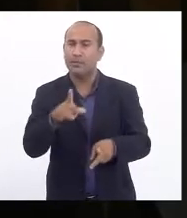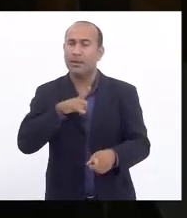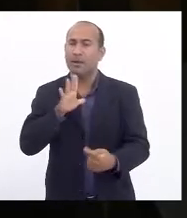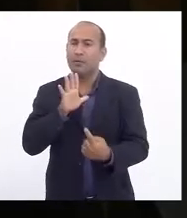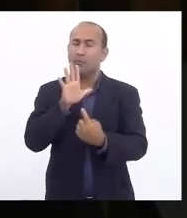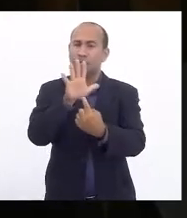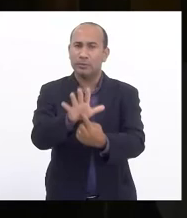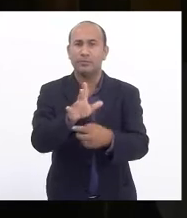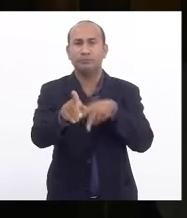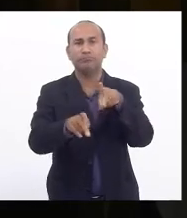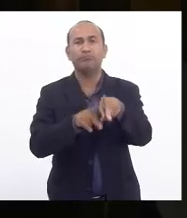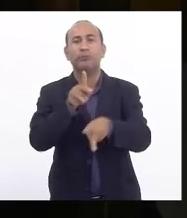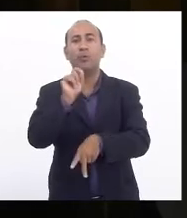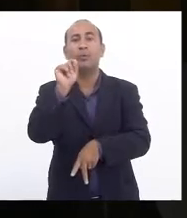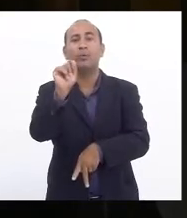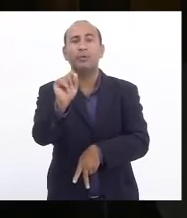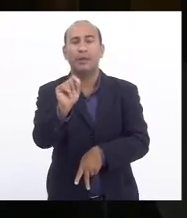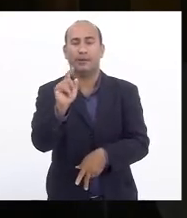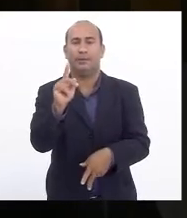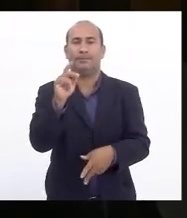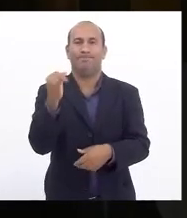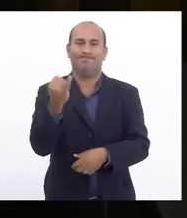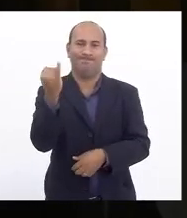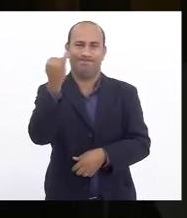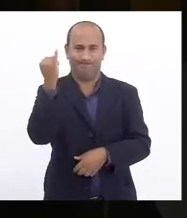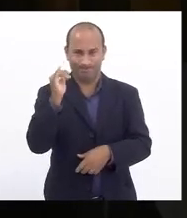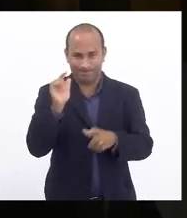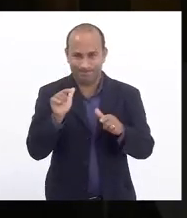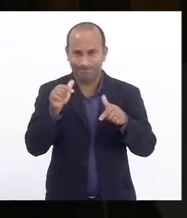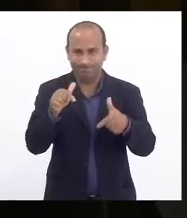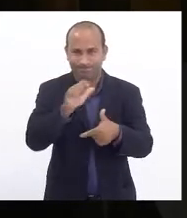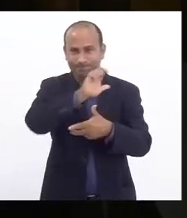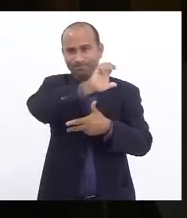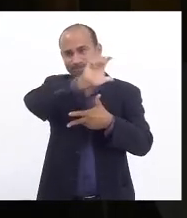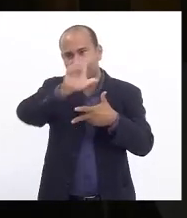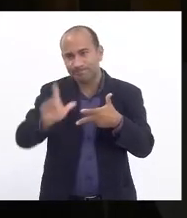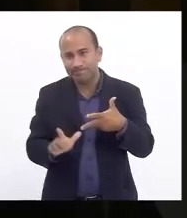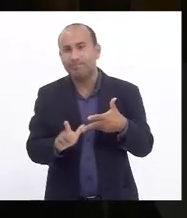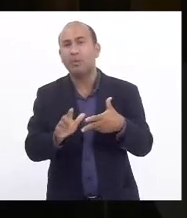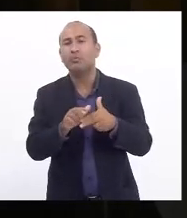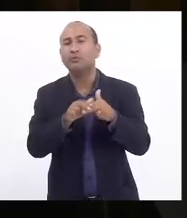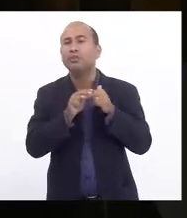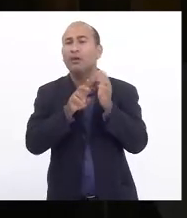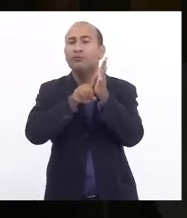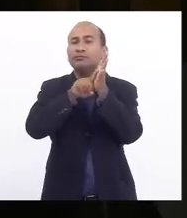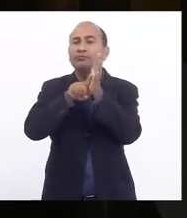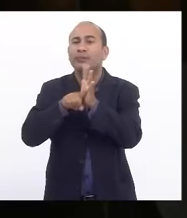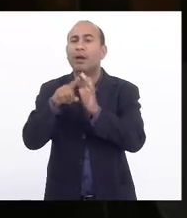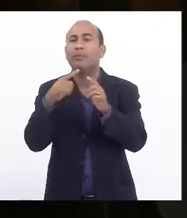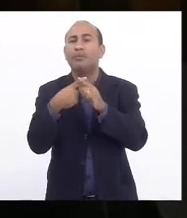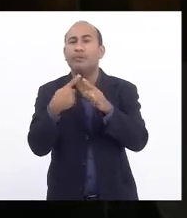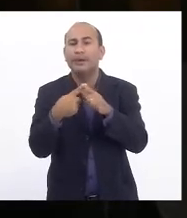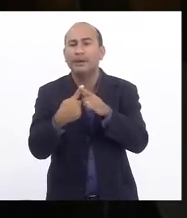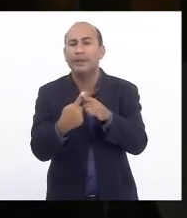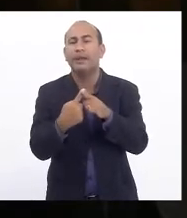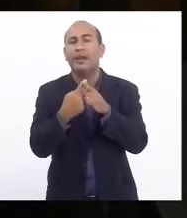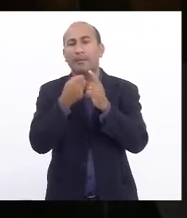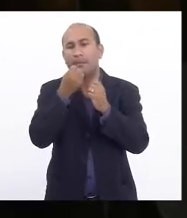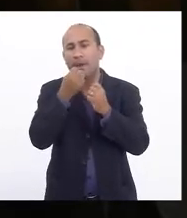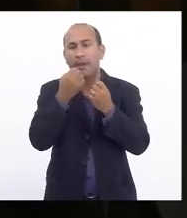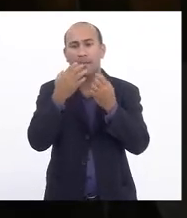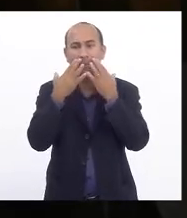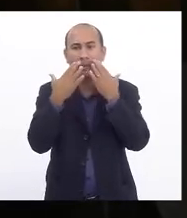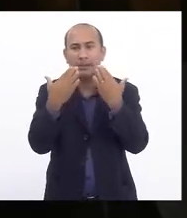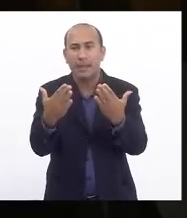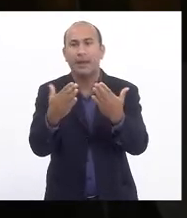para o povo por quê que é importante o legislativo se atuante Por que que tem que fiscalizar porque que tem que representar bem